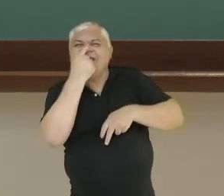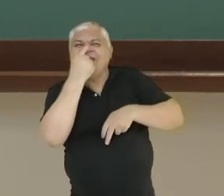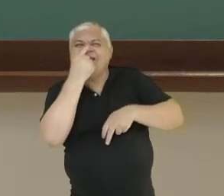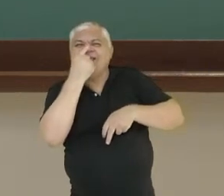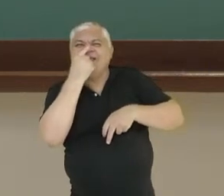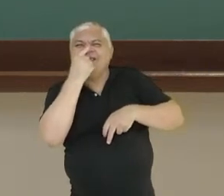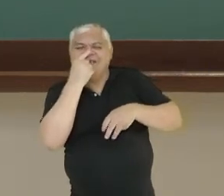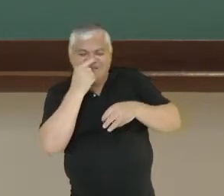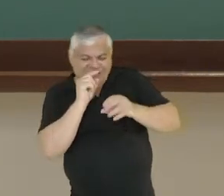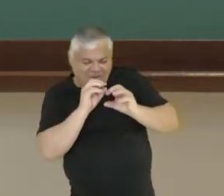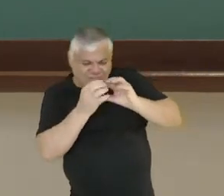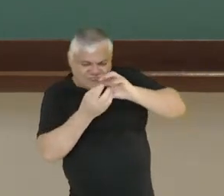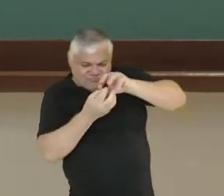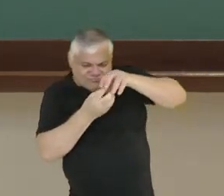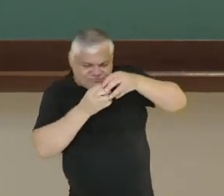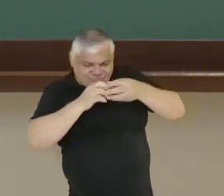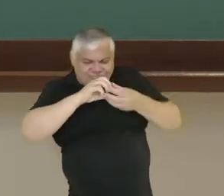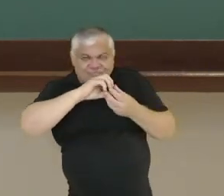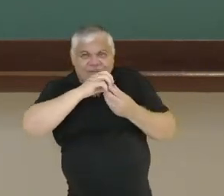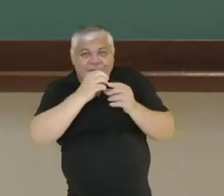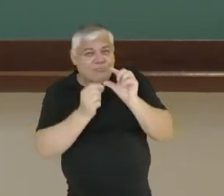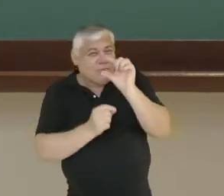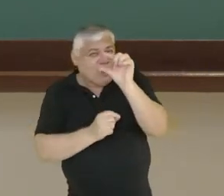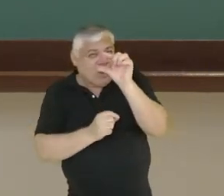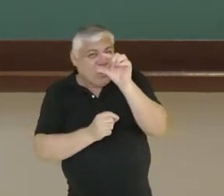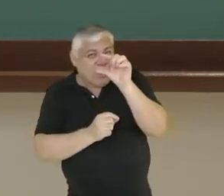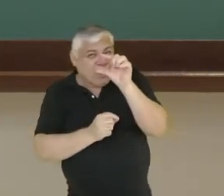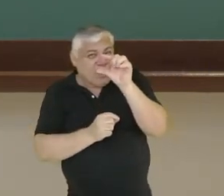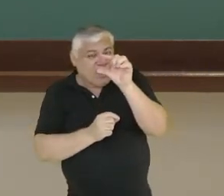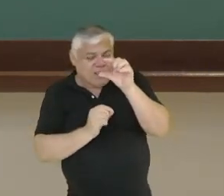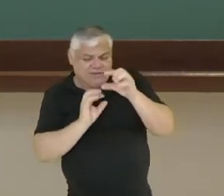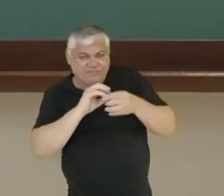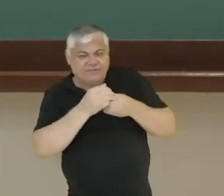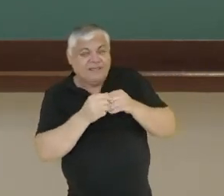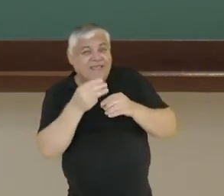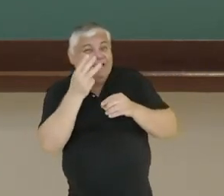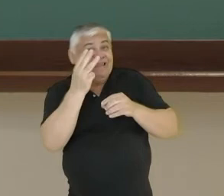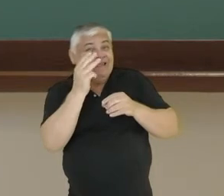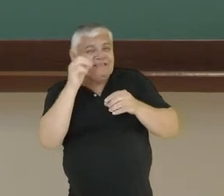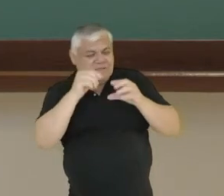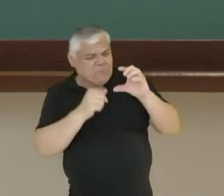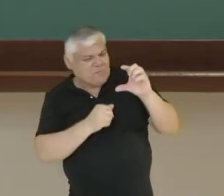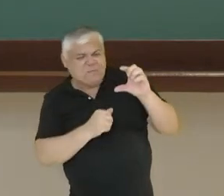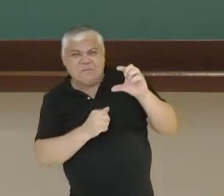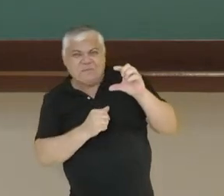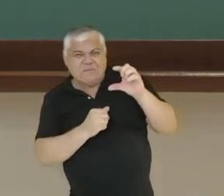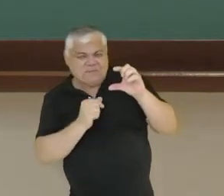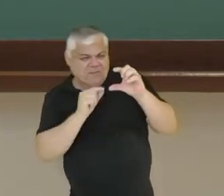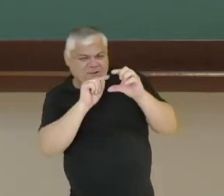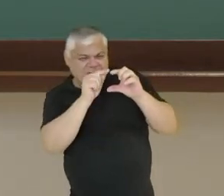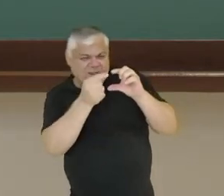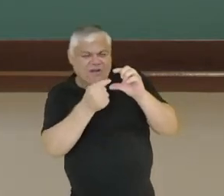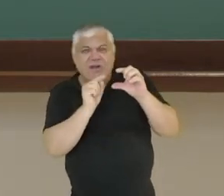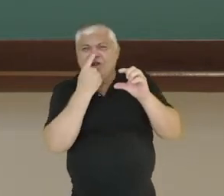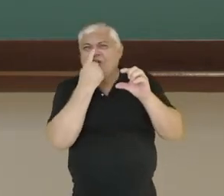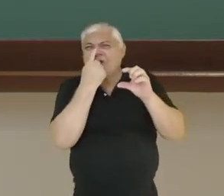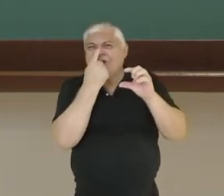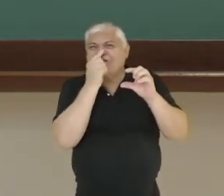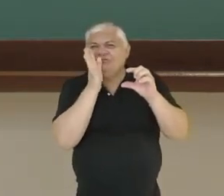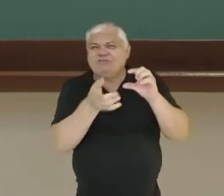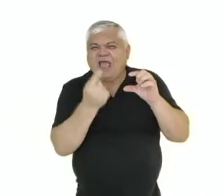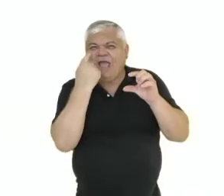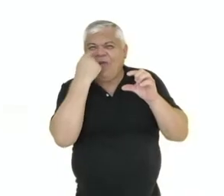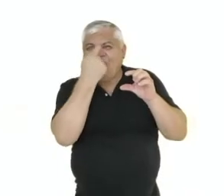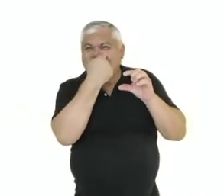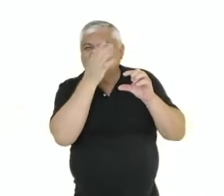e ele não é tão grande ainda. Ele tem apenas 3 centímetros, mais ou menos. Então, olha o que a gente pode observar